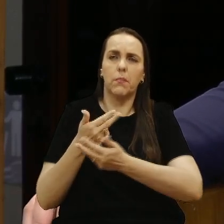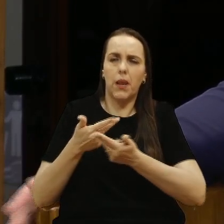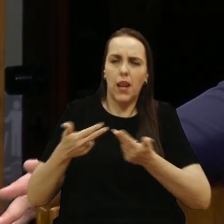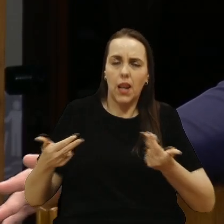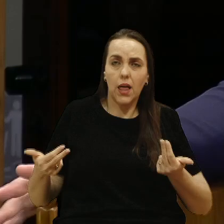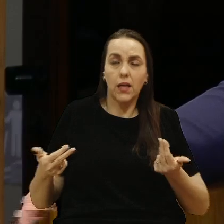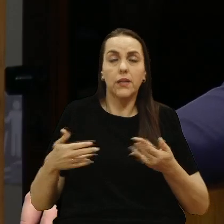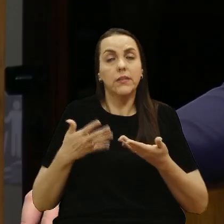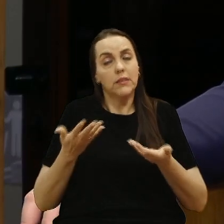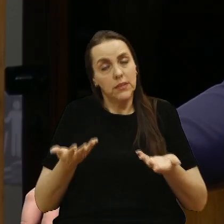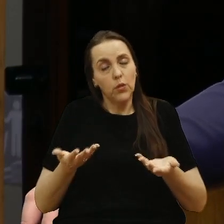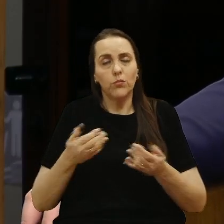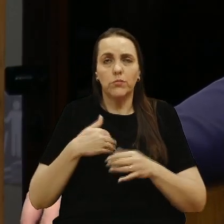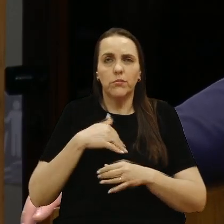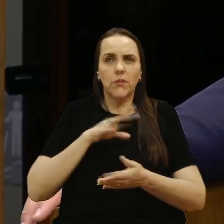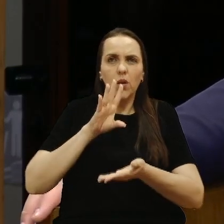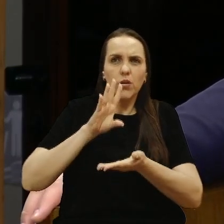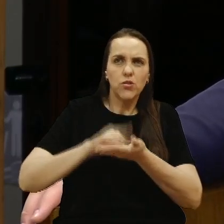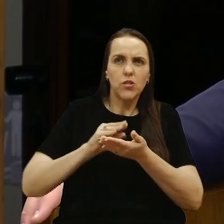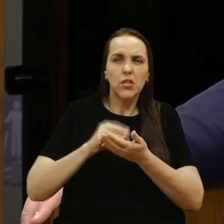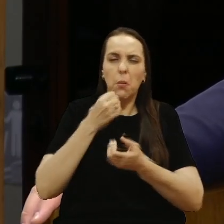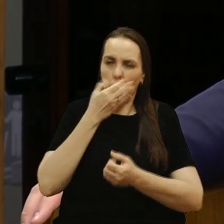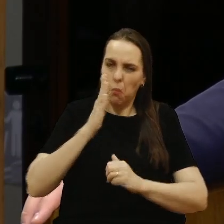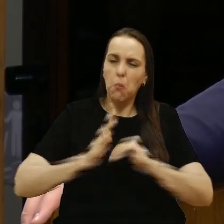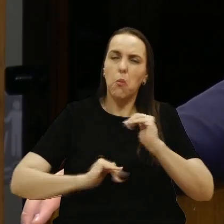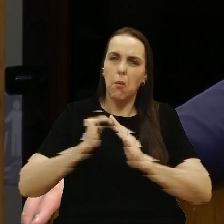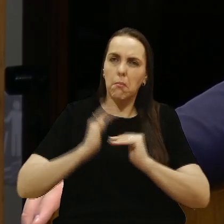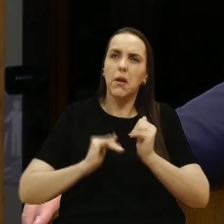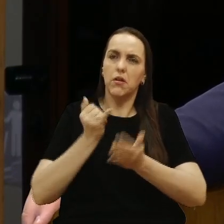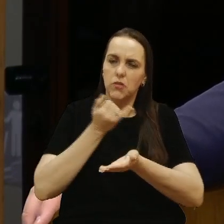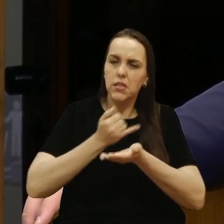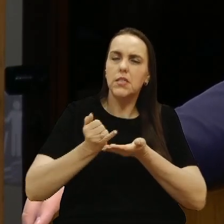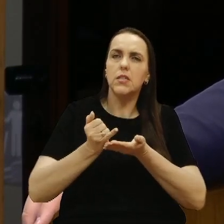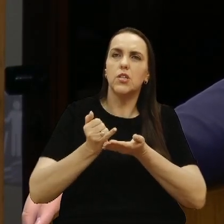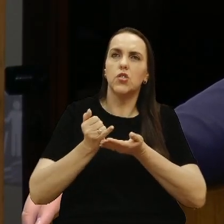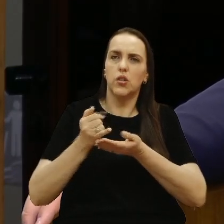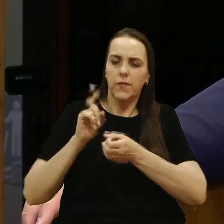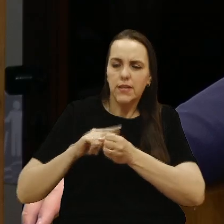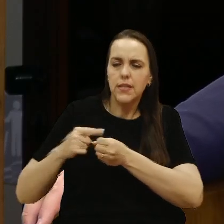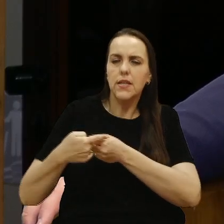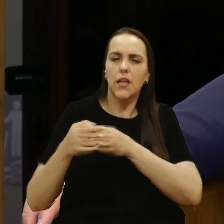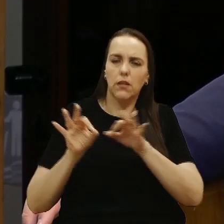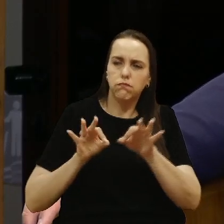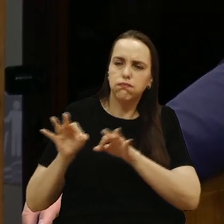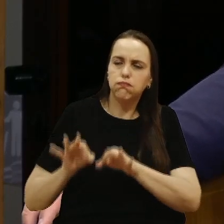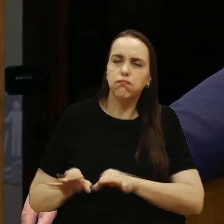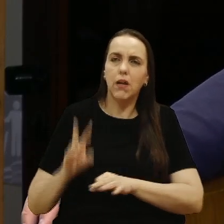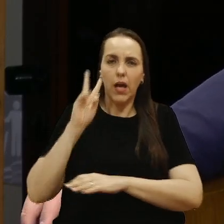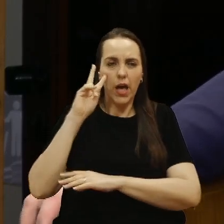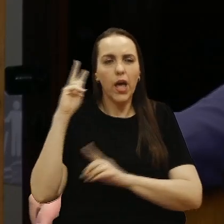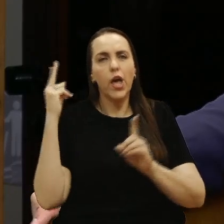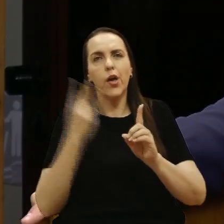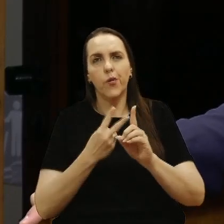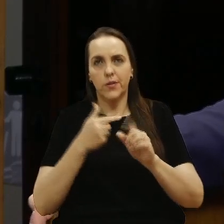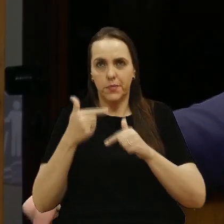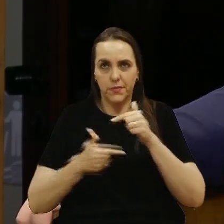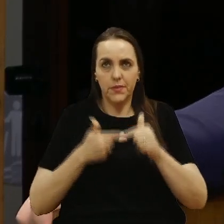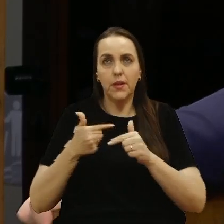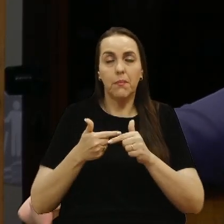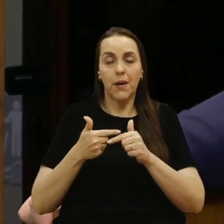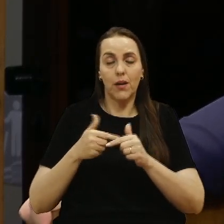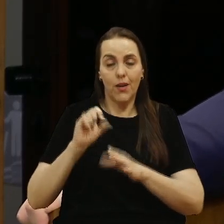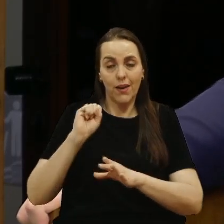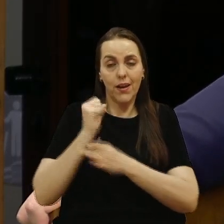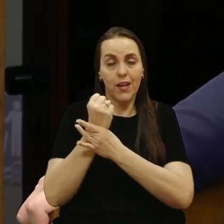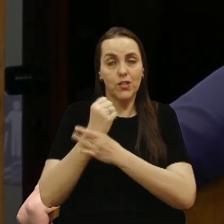tal. Então, fica aqui registrada essa boa prática, né, essa iniciativa do urbanismo, pelo reconhecimento do trabalho, garantindo essa moradia digna